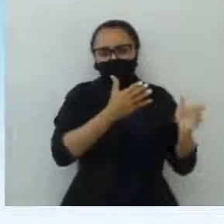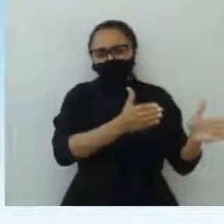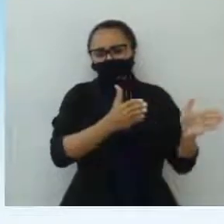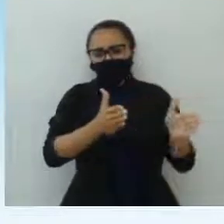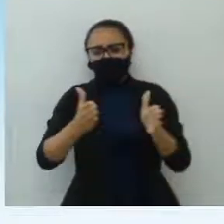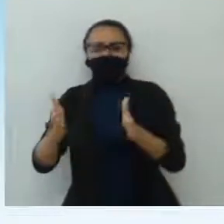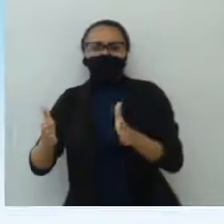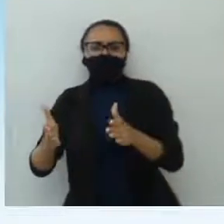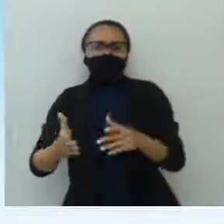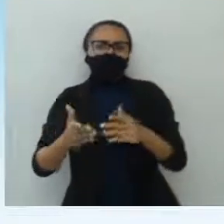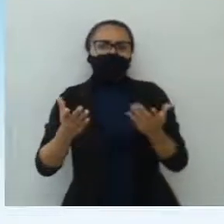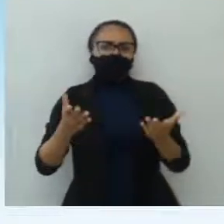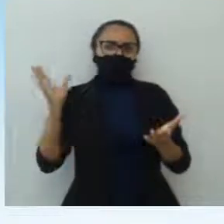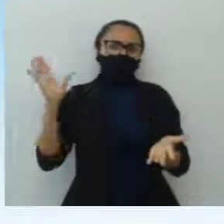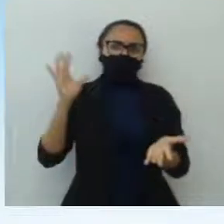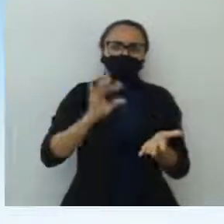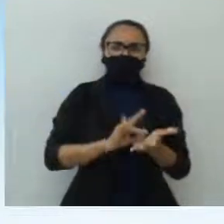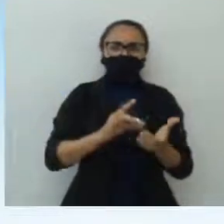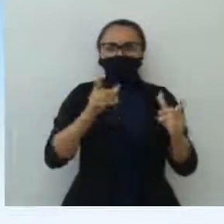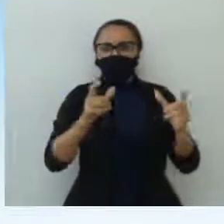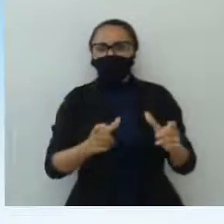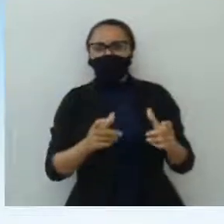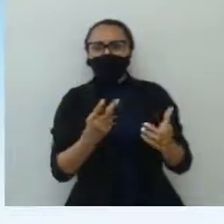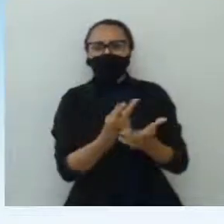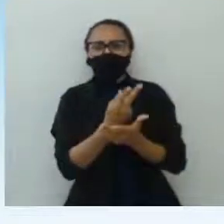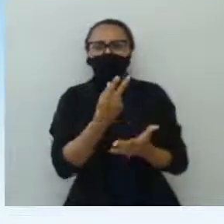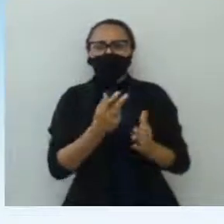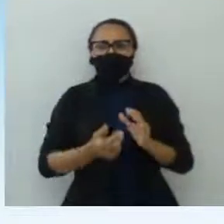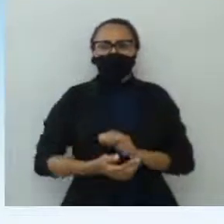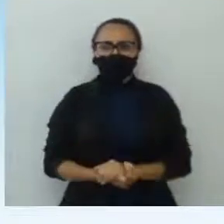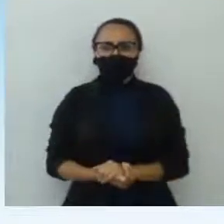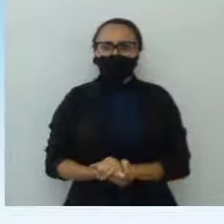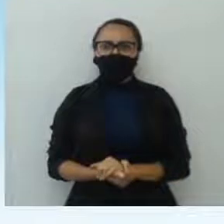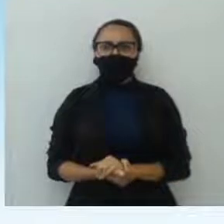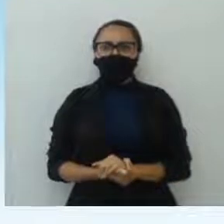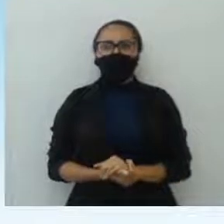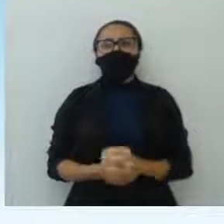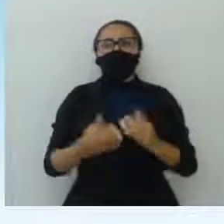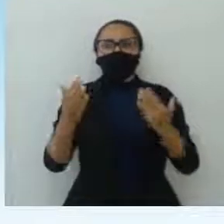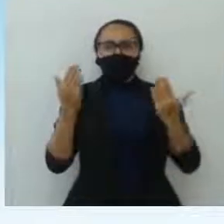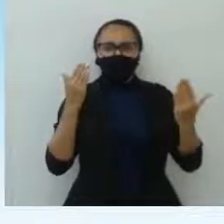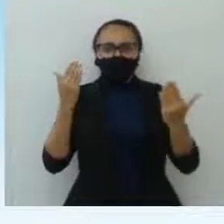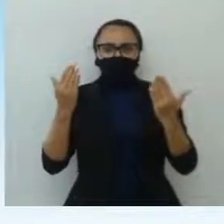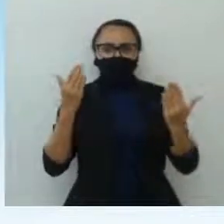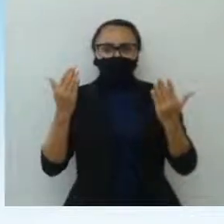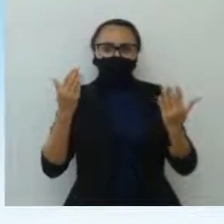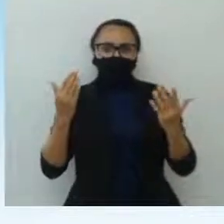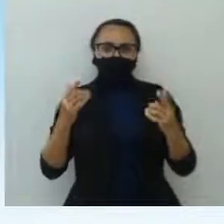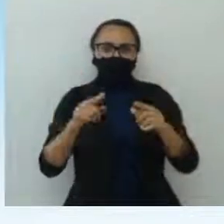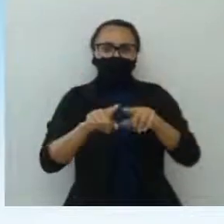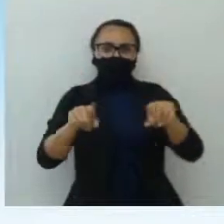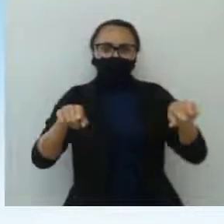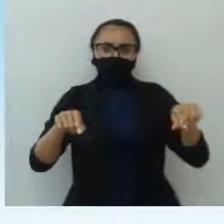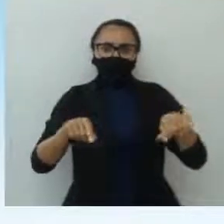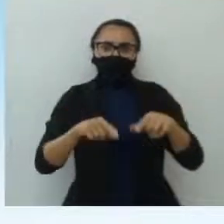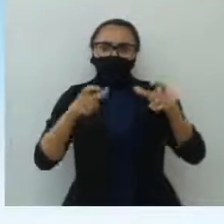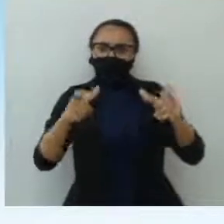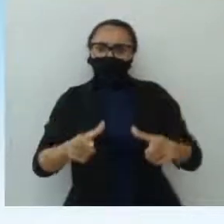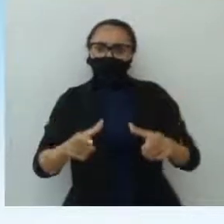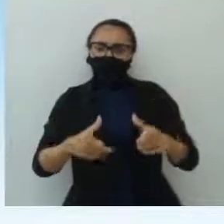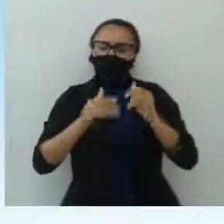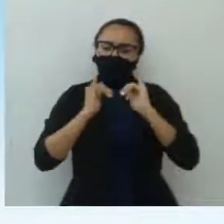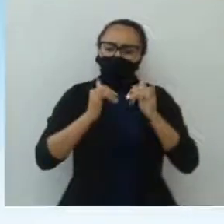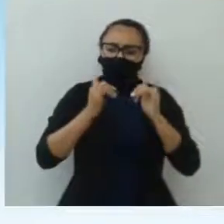o espaço real é o lugar onde a cena acontece, e o espaço psicológico diz respeito àquela dramaticidade, a como a narrativa está